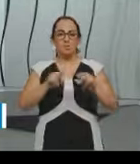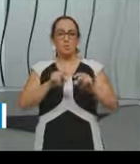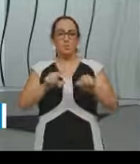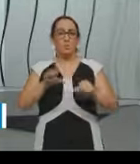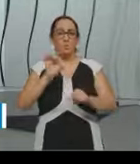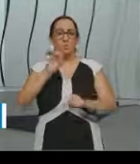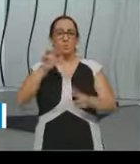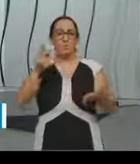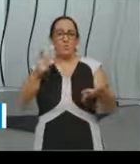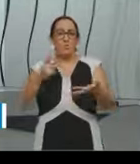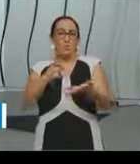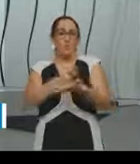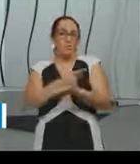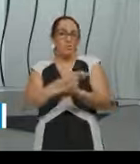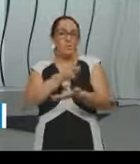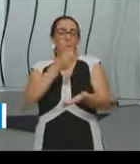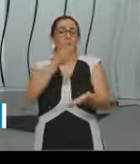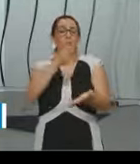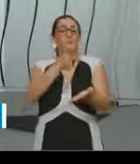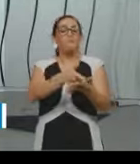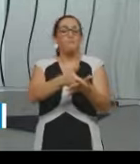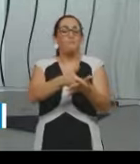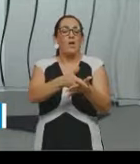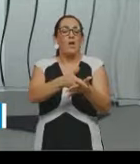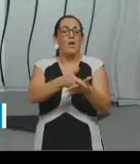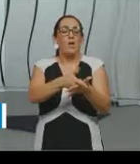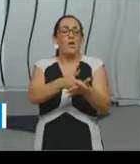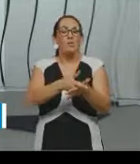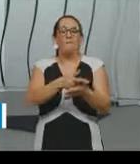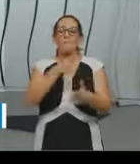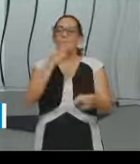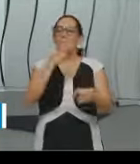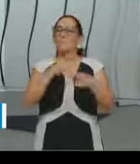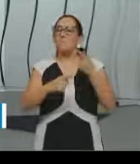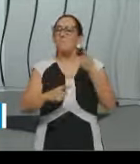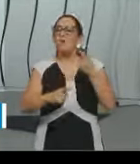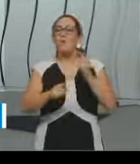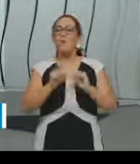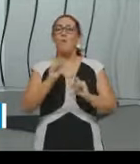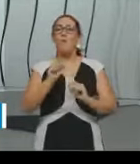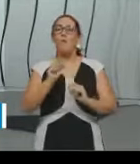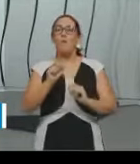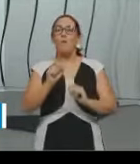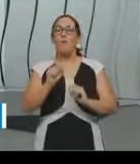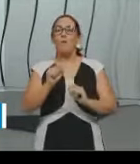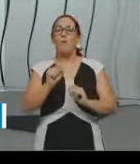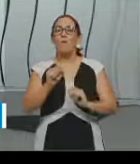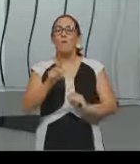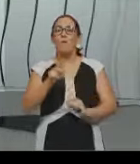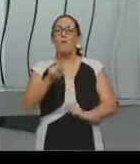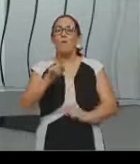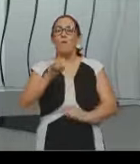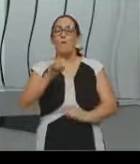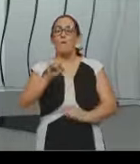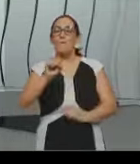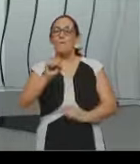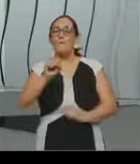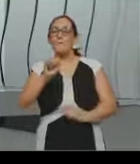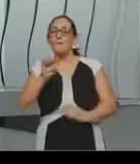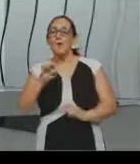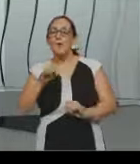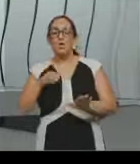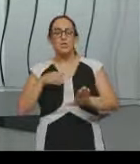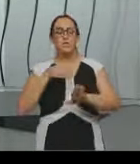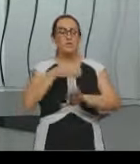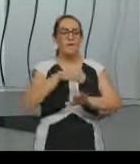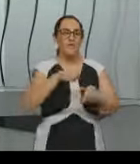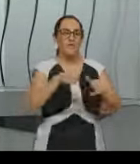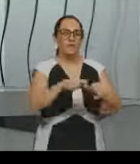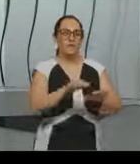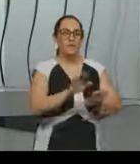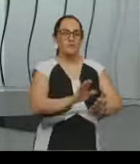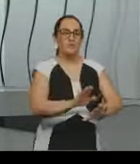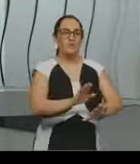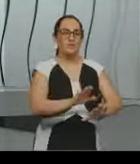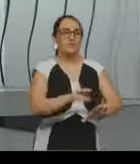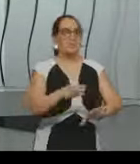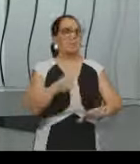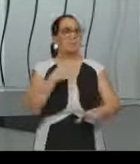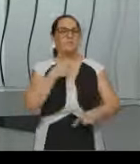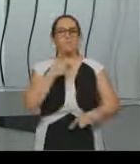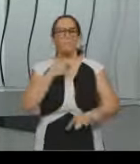aí a posse ou a doação. Isso dificultava muito para aquelas pessoas, né, que eram menos favorecidas, para